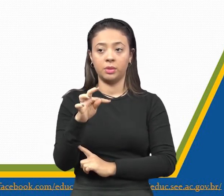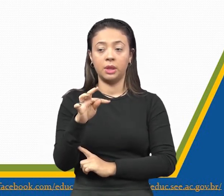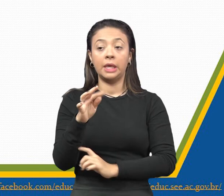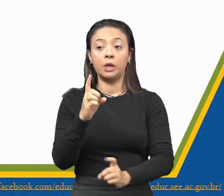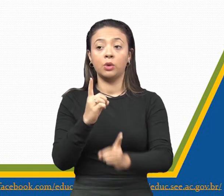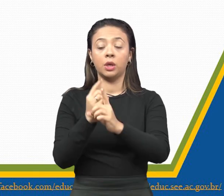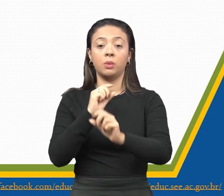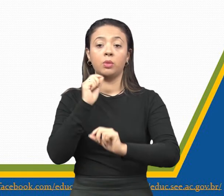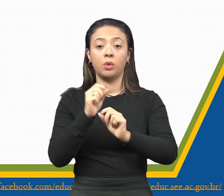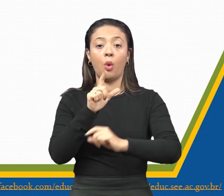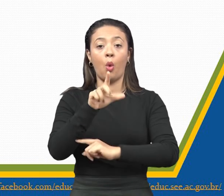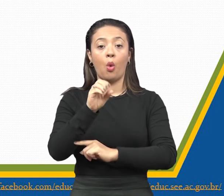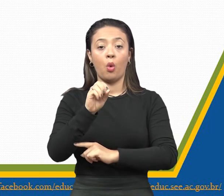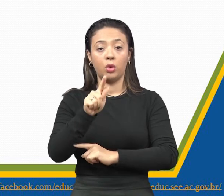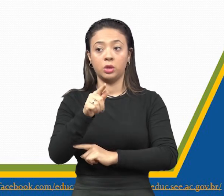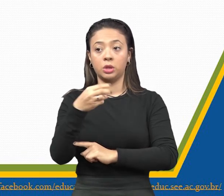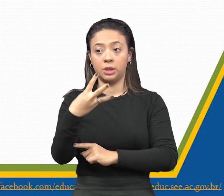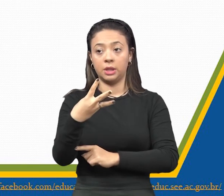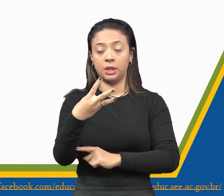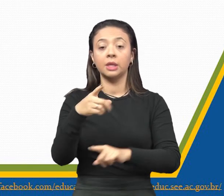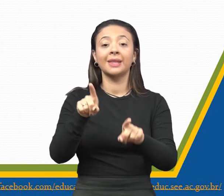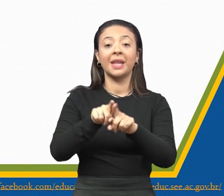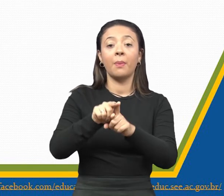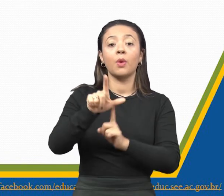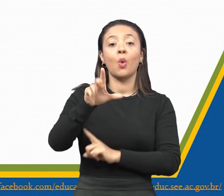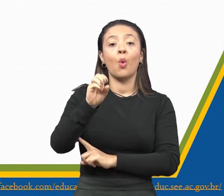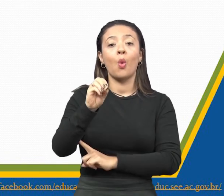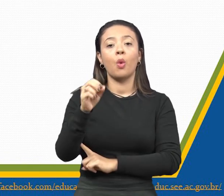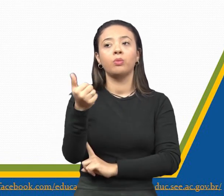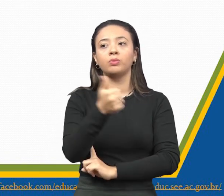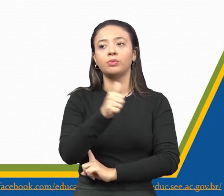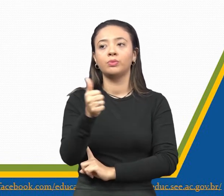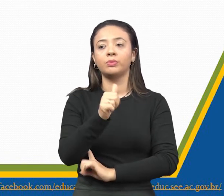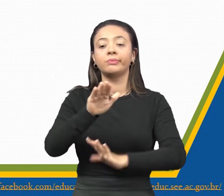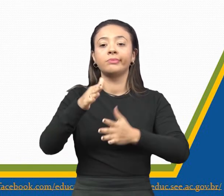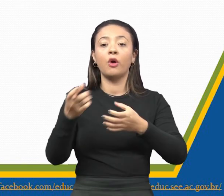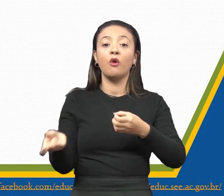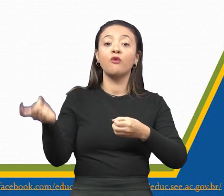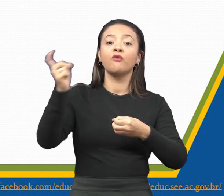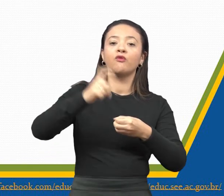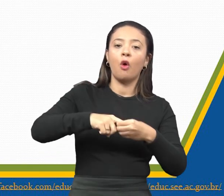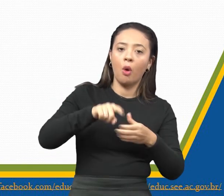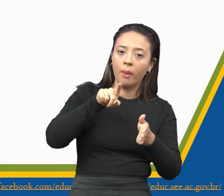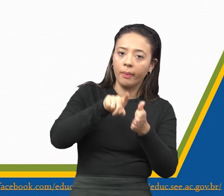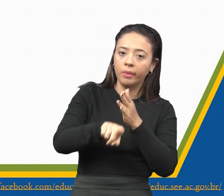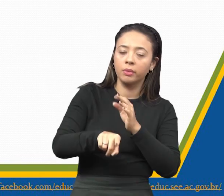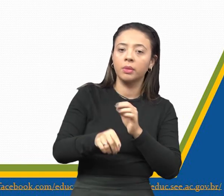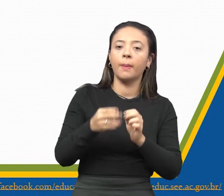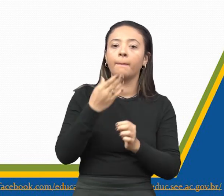11. Aí a gente retorna lá na nossa questão, aonde pede para usarmos